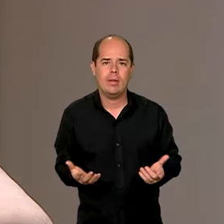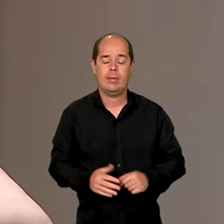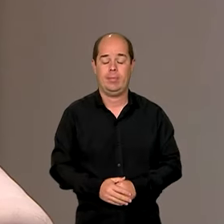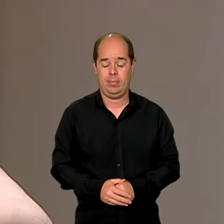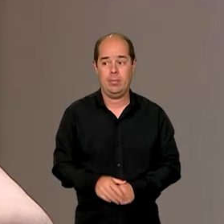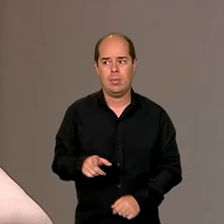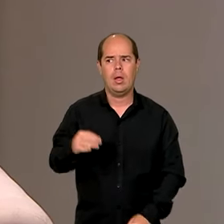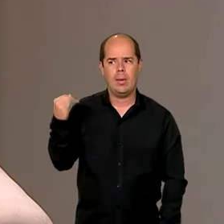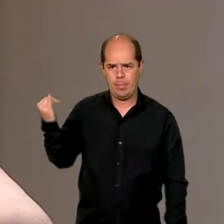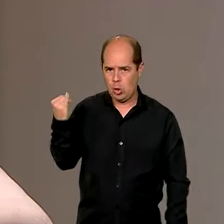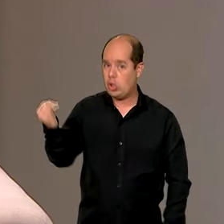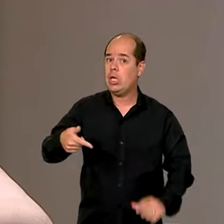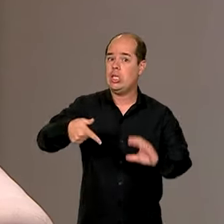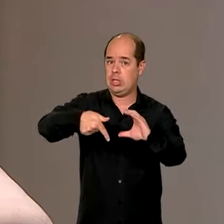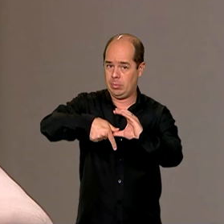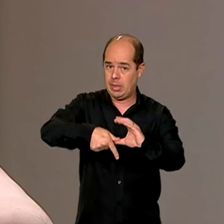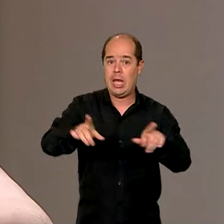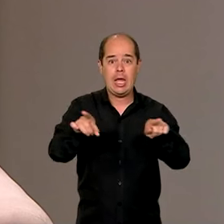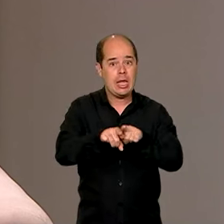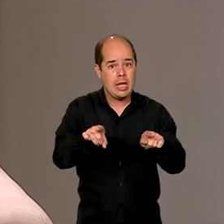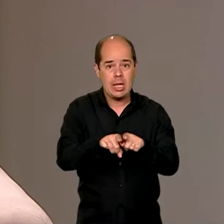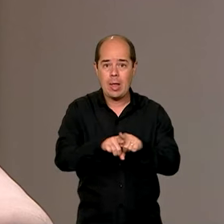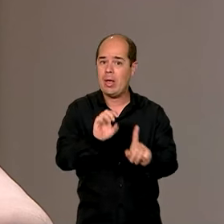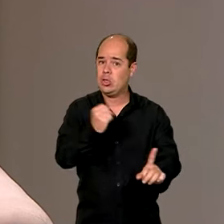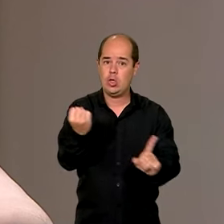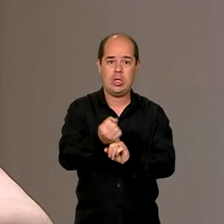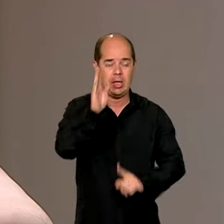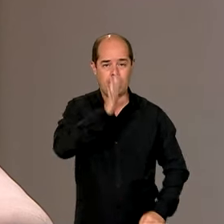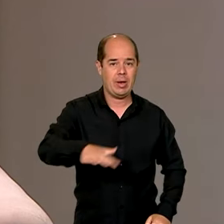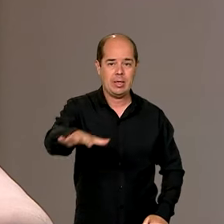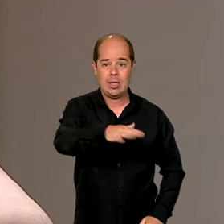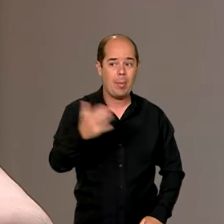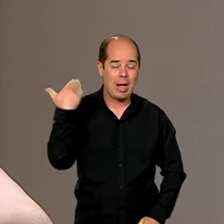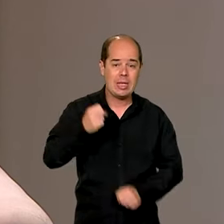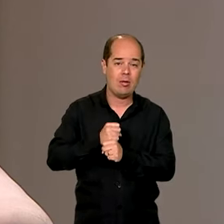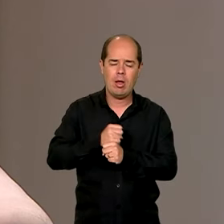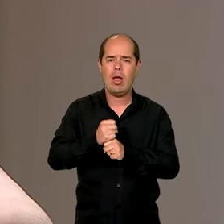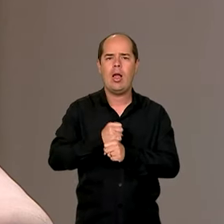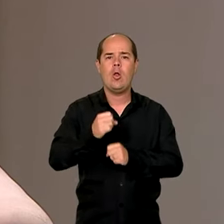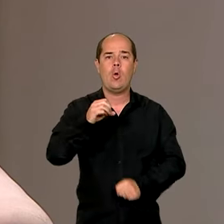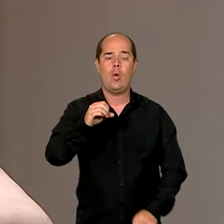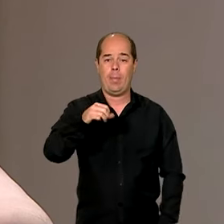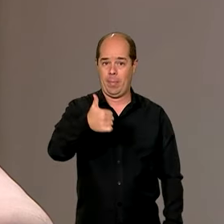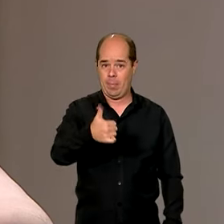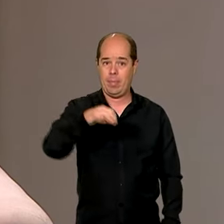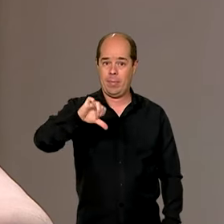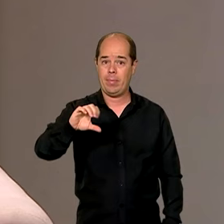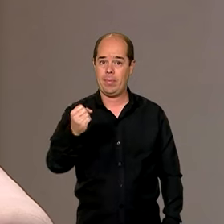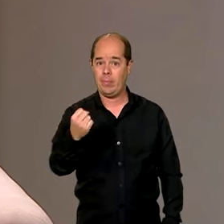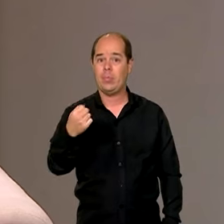verdade, esse prêmio começou em 1981. Nós temos uma tendência, Carolina, às vezes, de